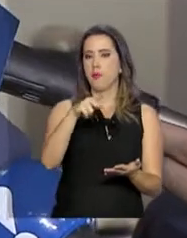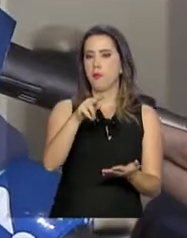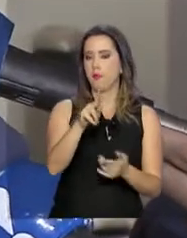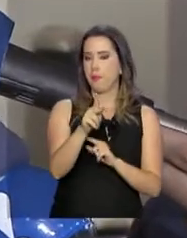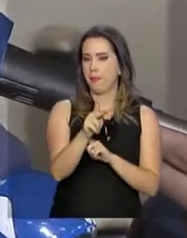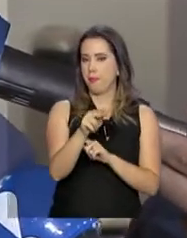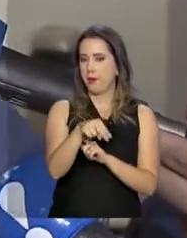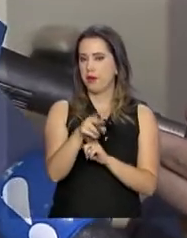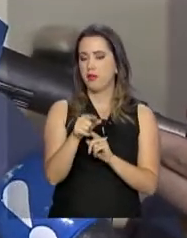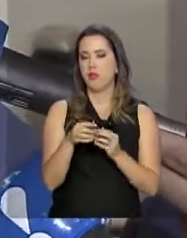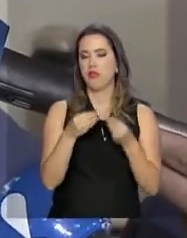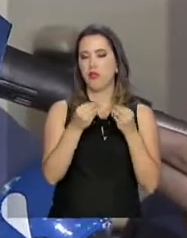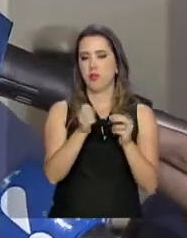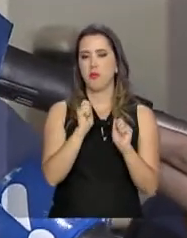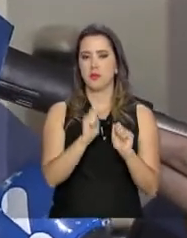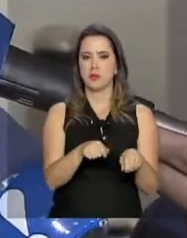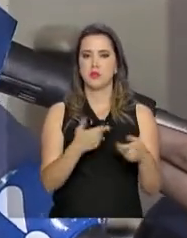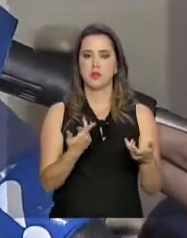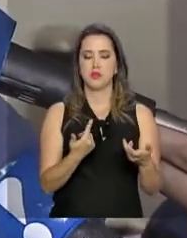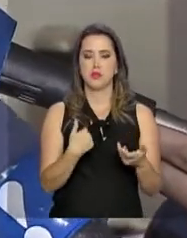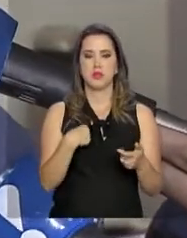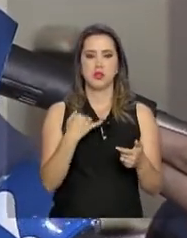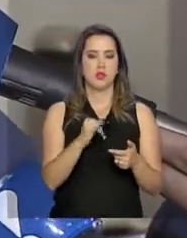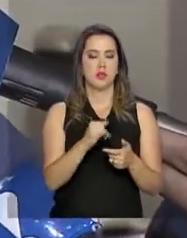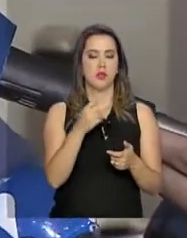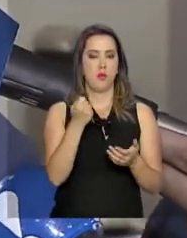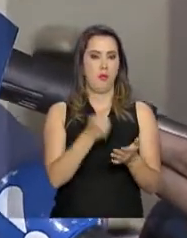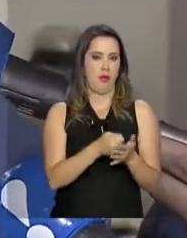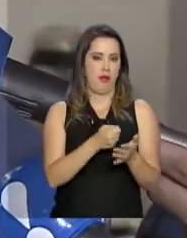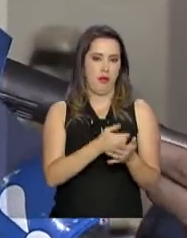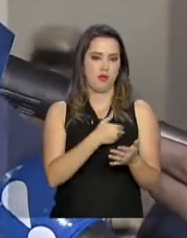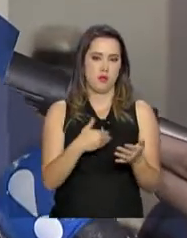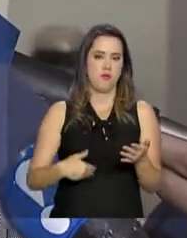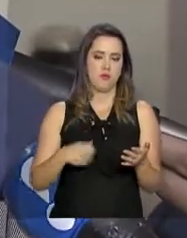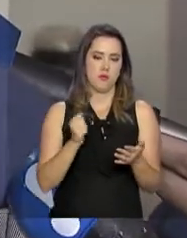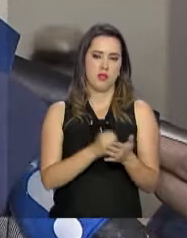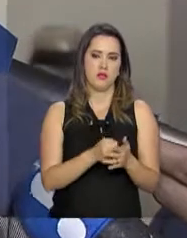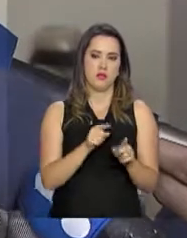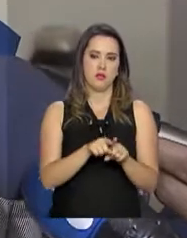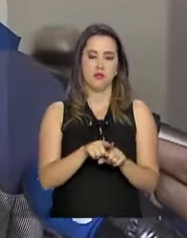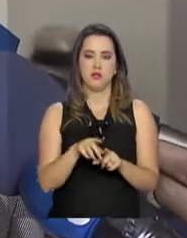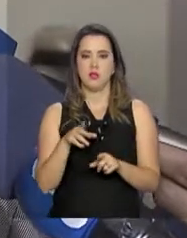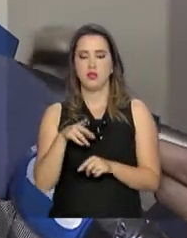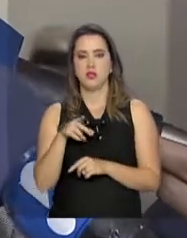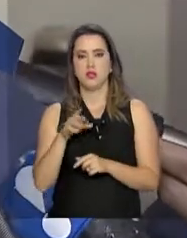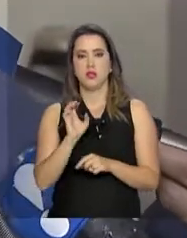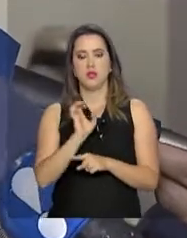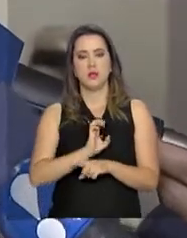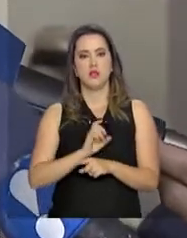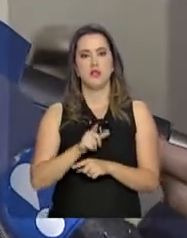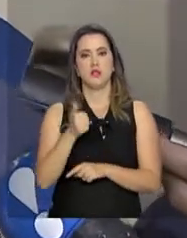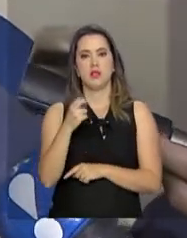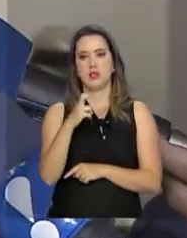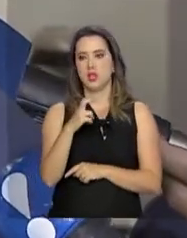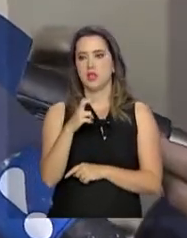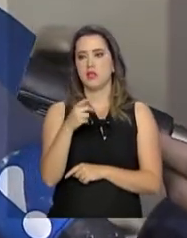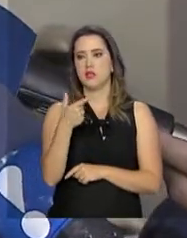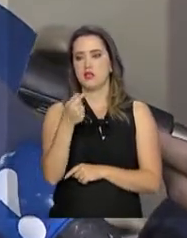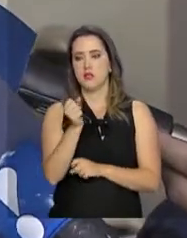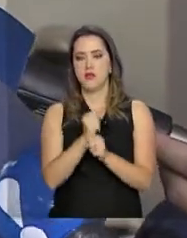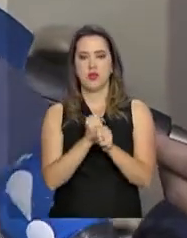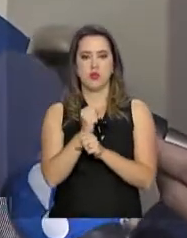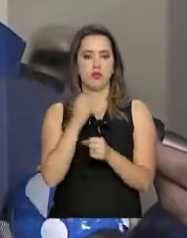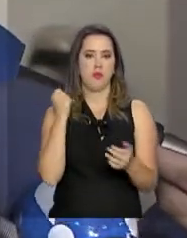garantia está certo se houver algum inadimplemento por parte do estado e o estado tem 15 e 20 anos para pagar então em